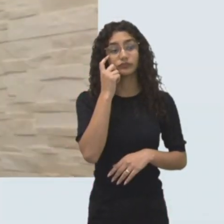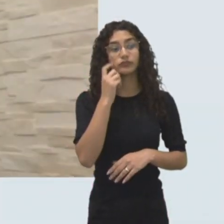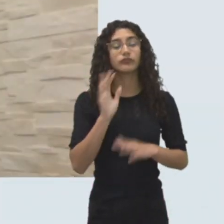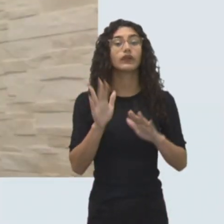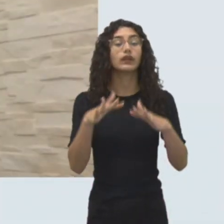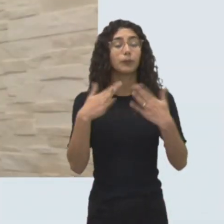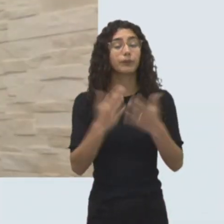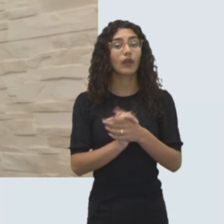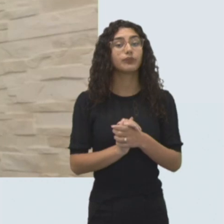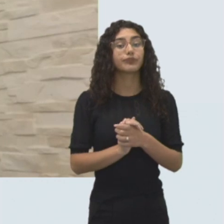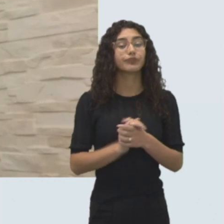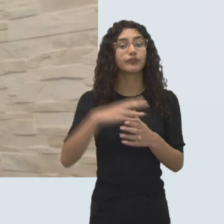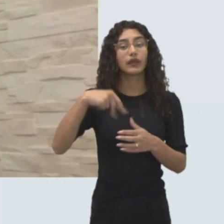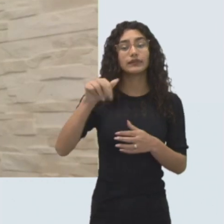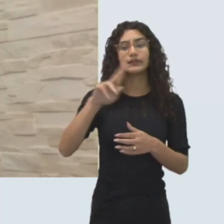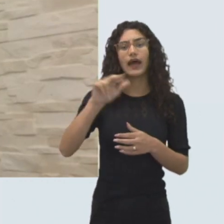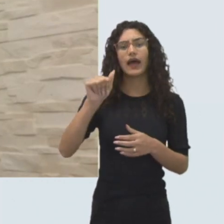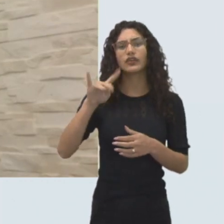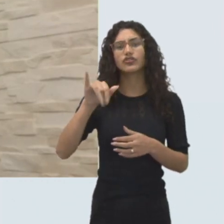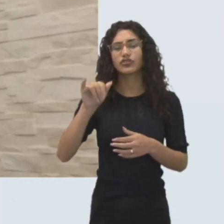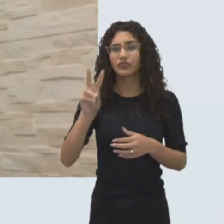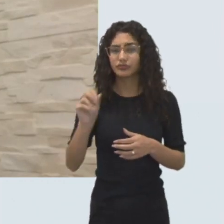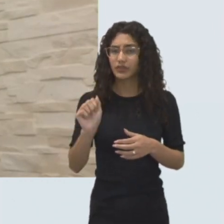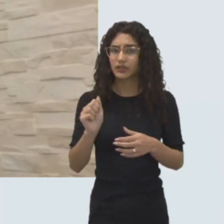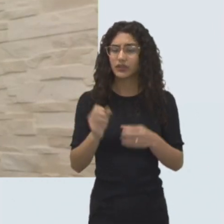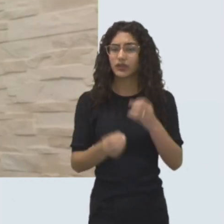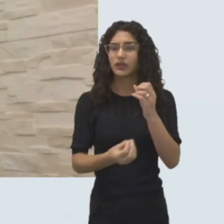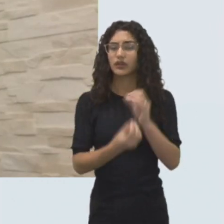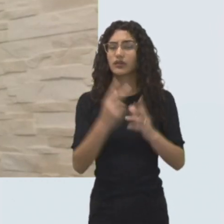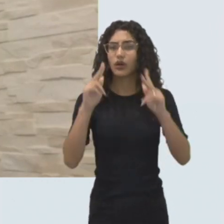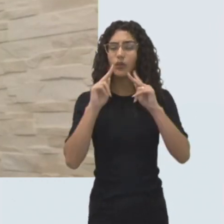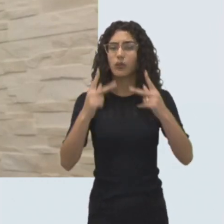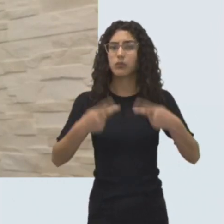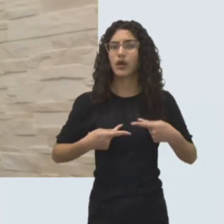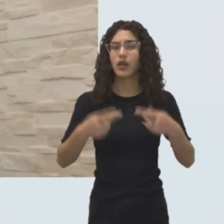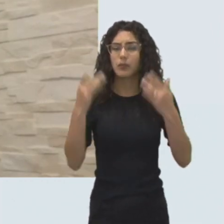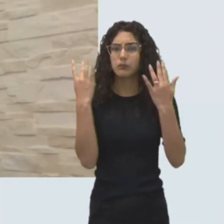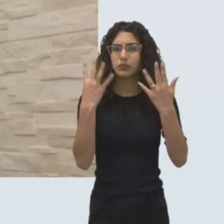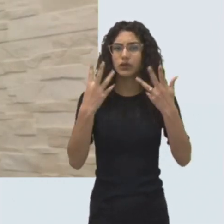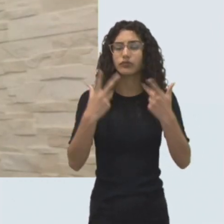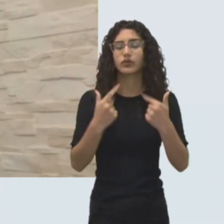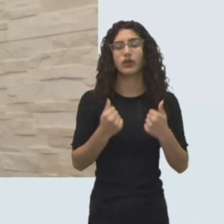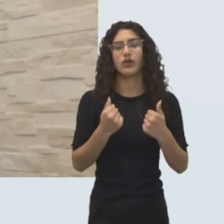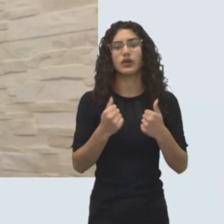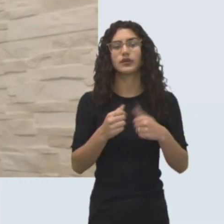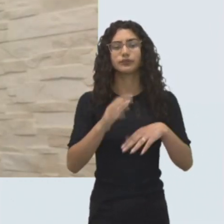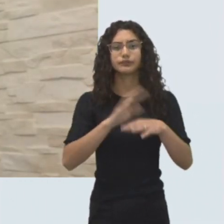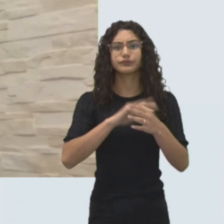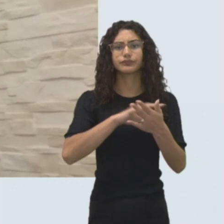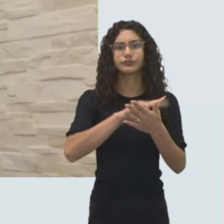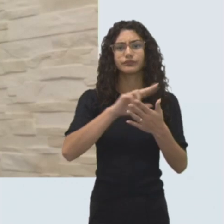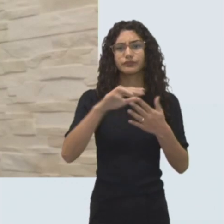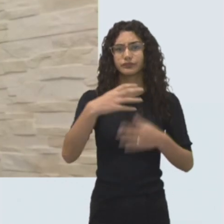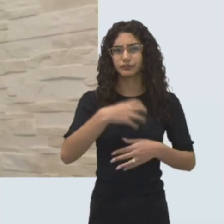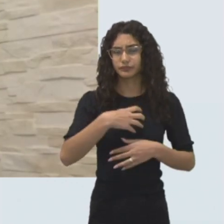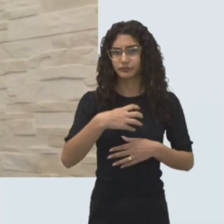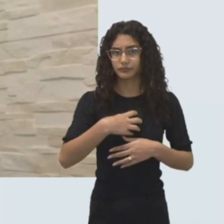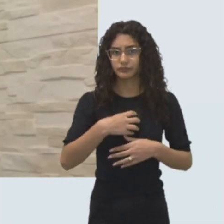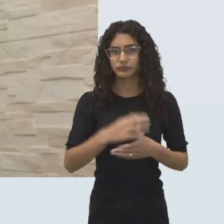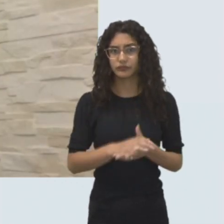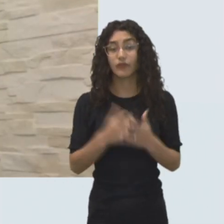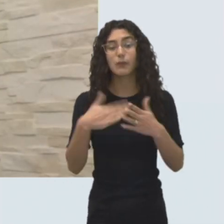Bem, a narrativa, essa criação maravilhosa, né, do ser humano, vai se montando com os recursos disponíveis em cada época, né?